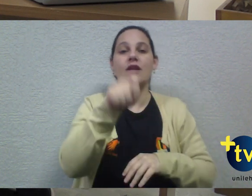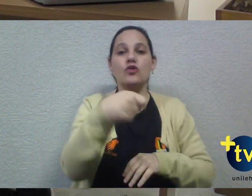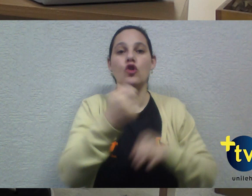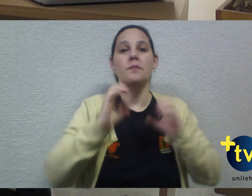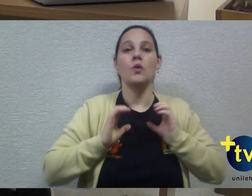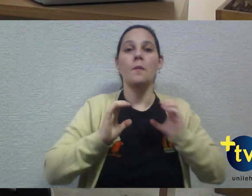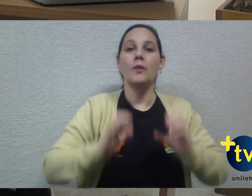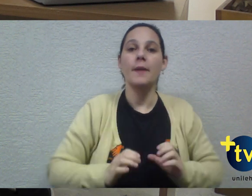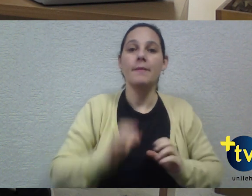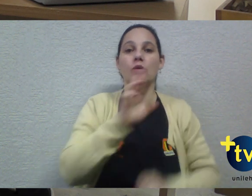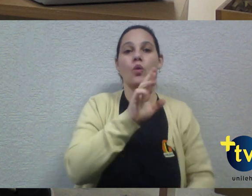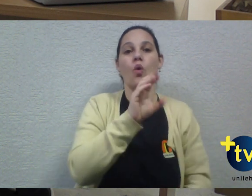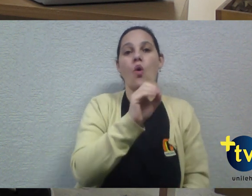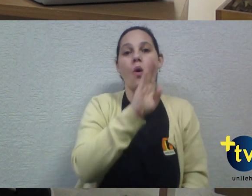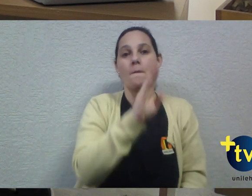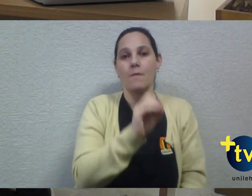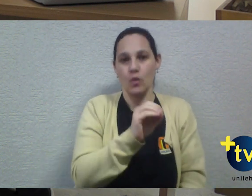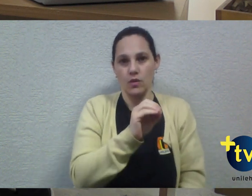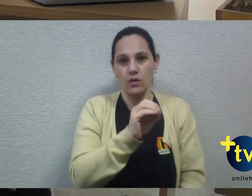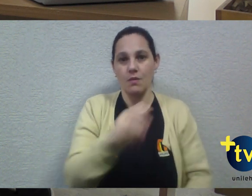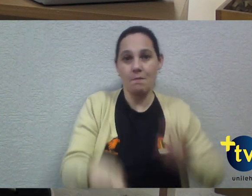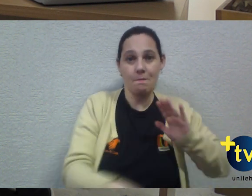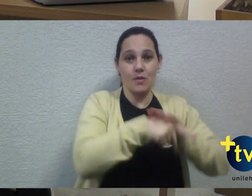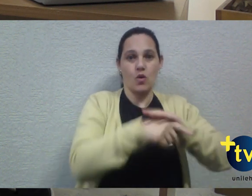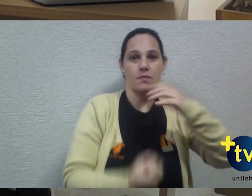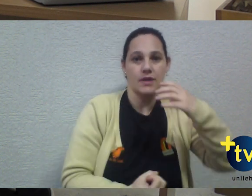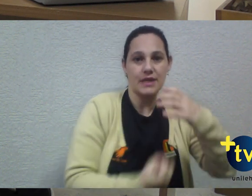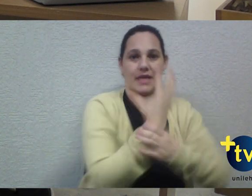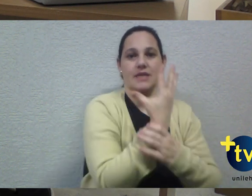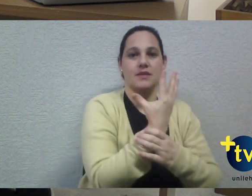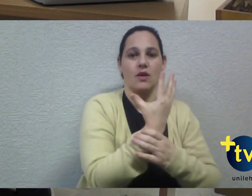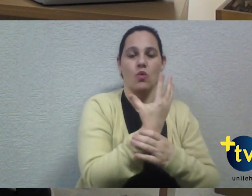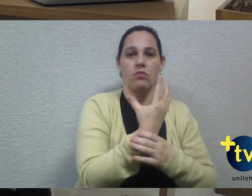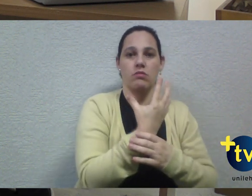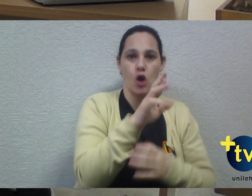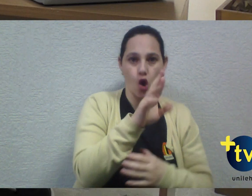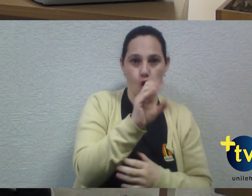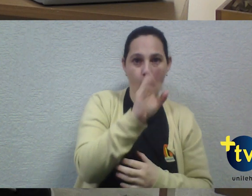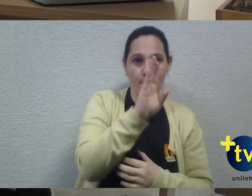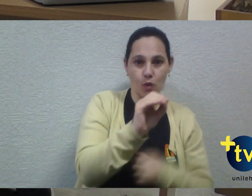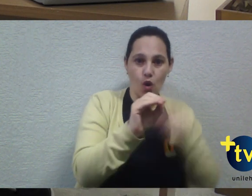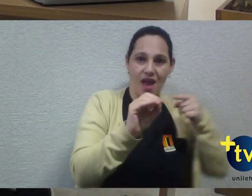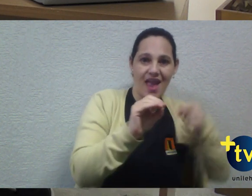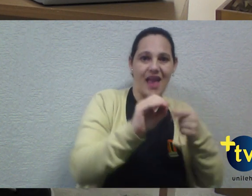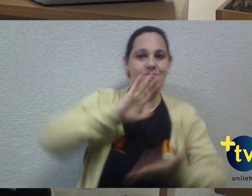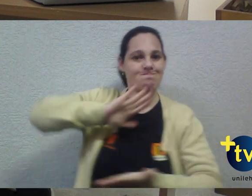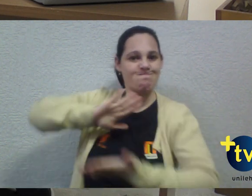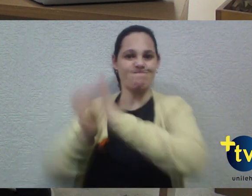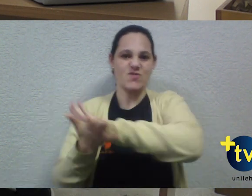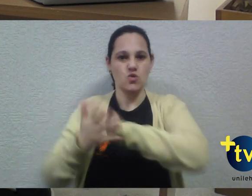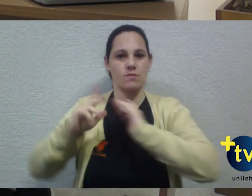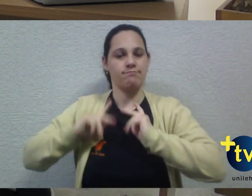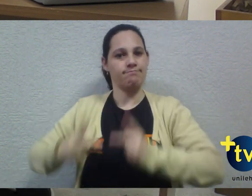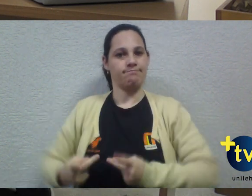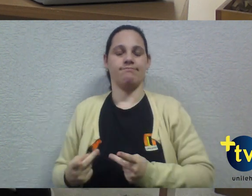robôs como um possível potencial de ameaça onde a própria criação possa destruir o criador. Então é uma